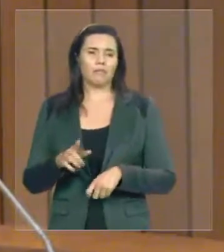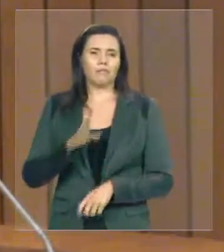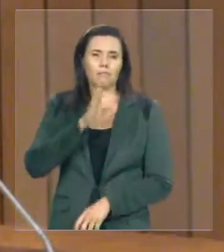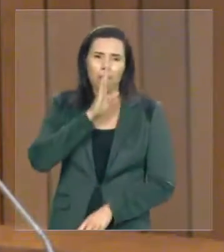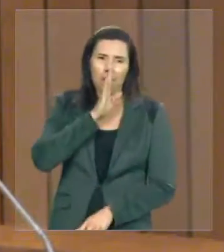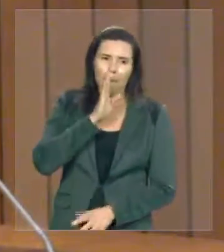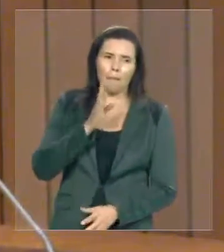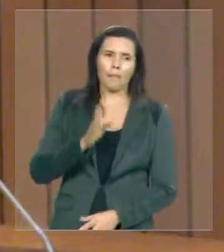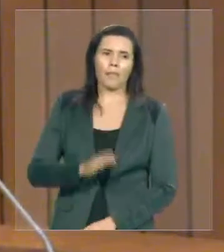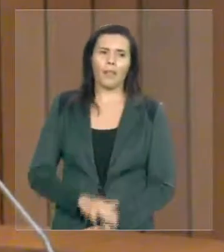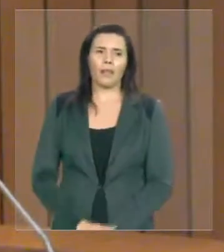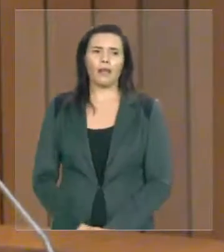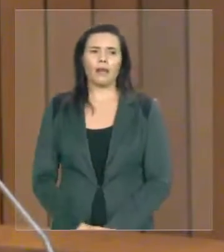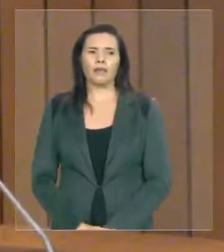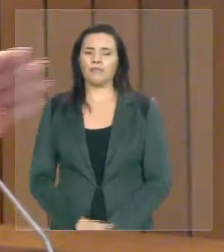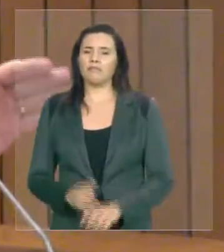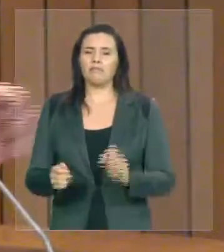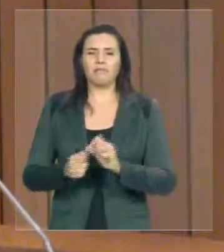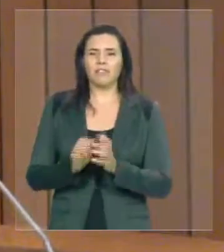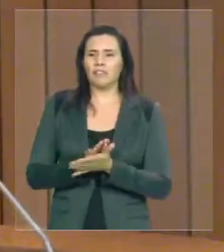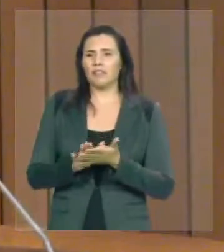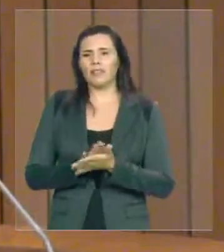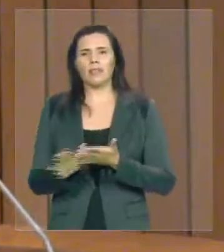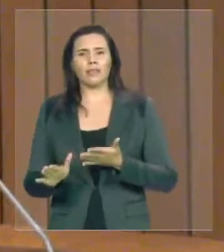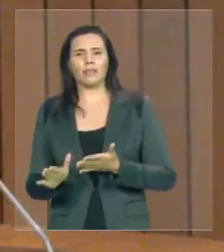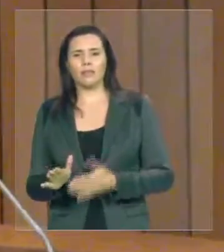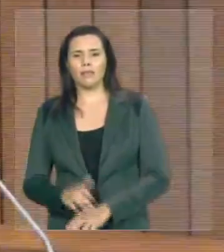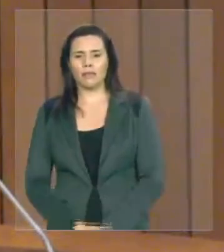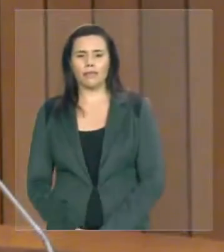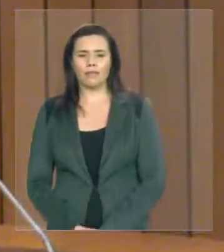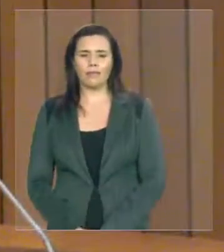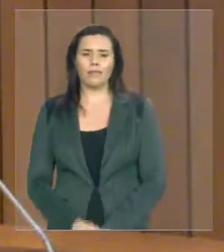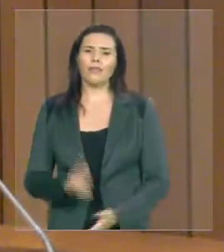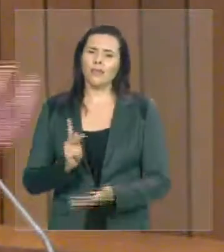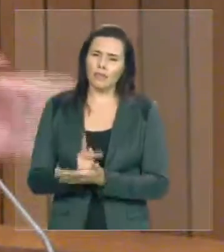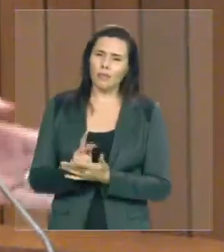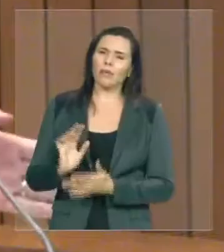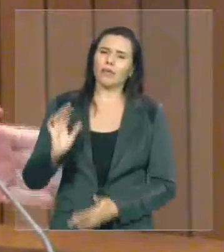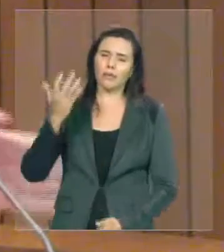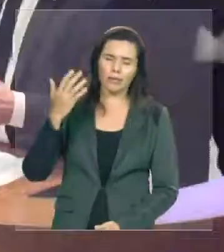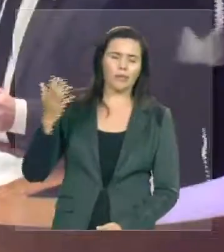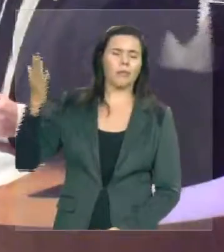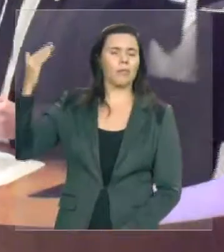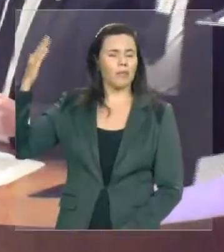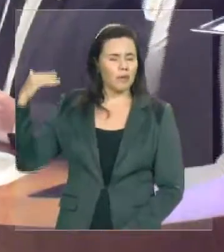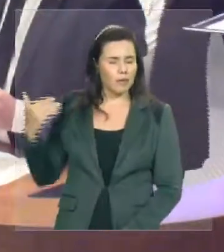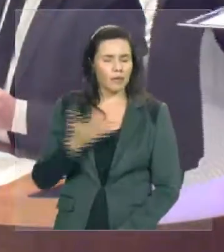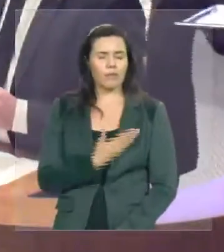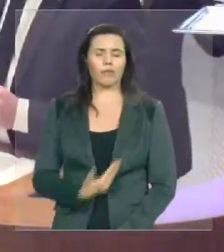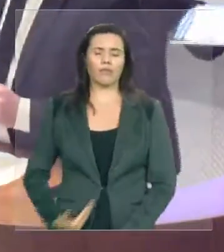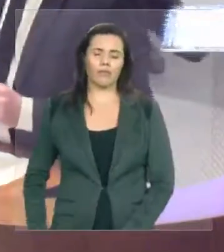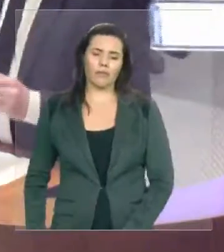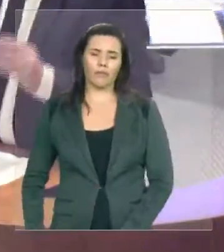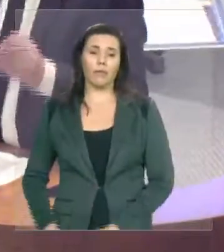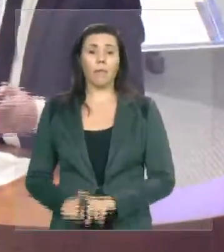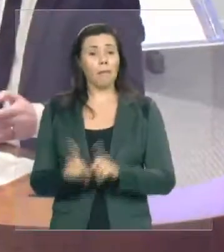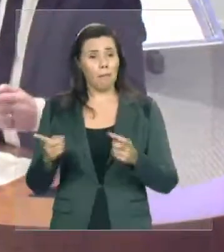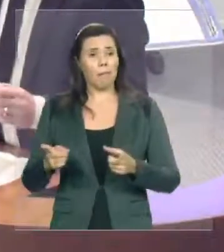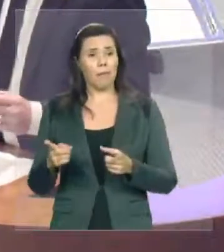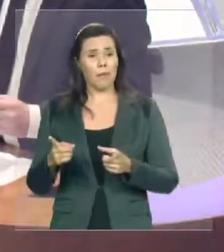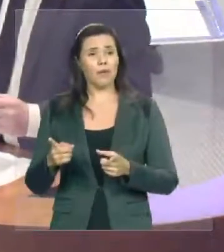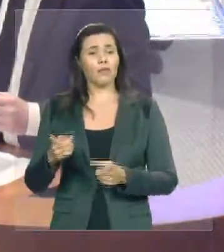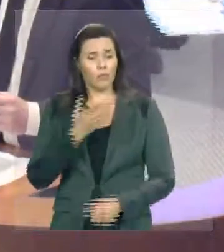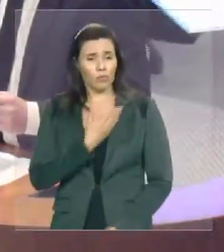muito comum na política do Maranhão durante muitos anos. Mas ele é um político autêntico, tem posição, e diga-se de